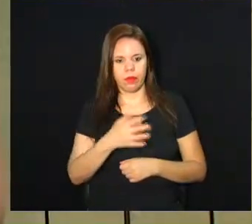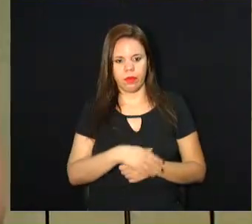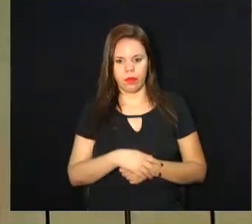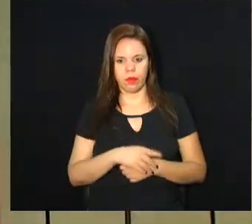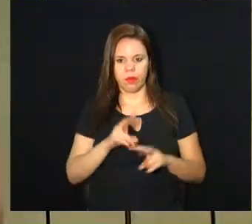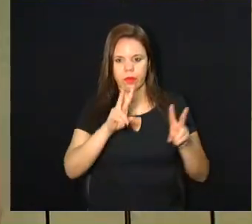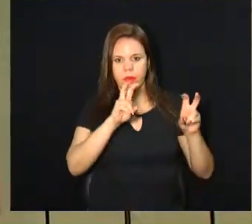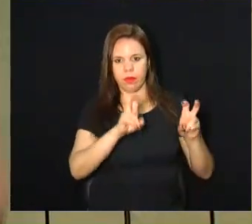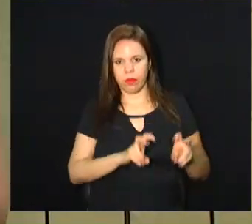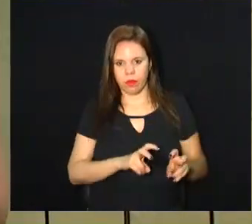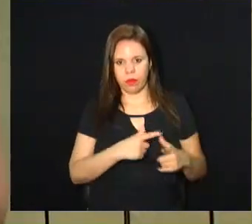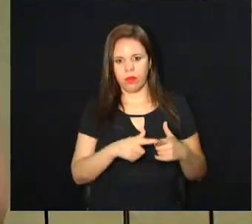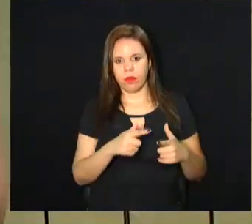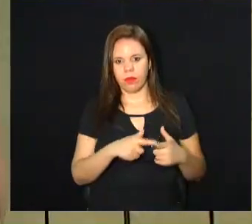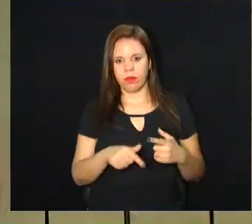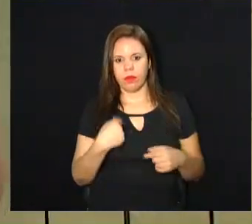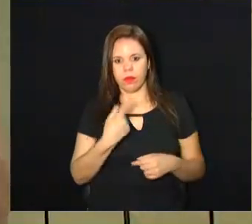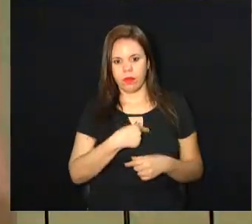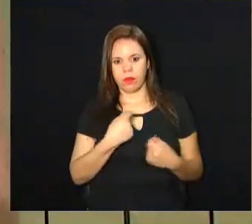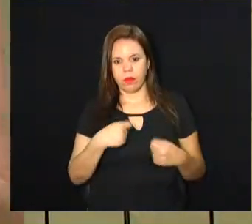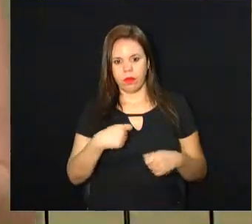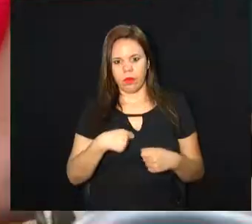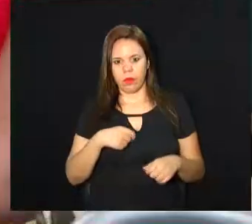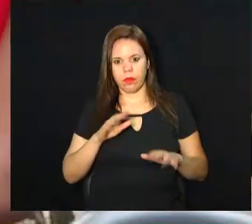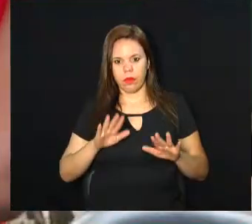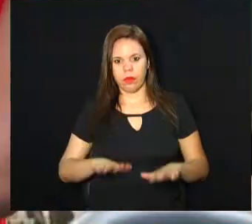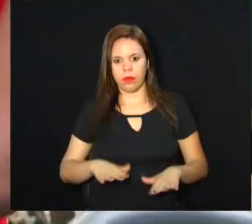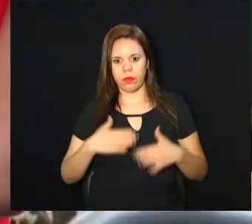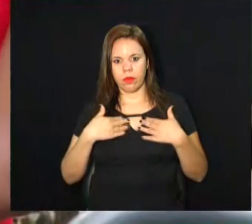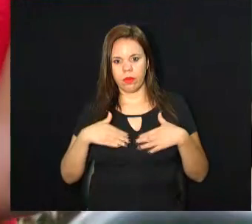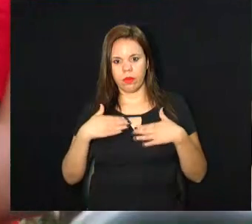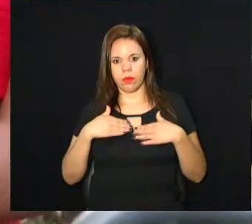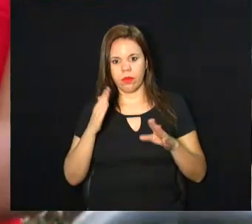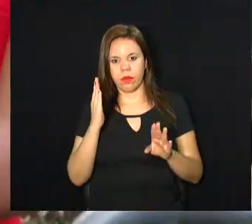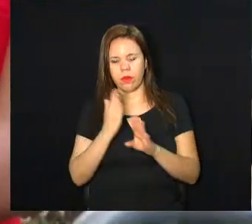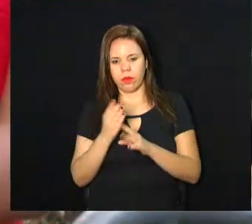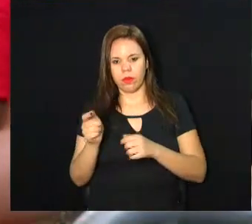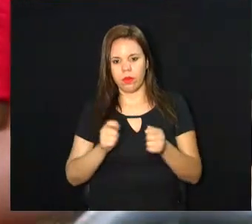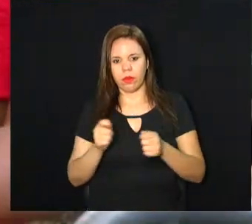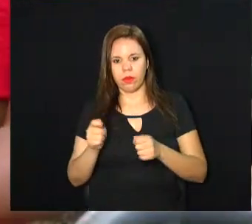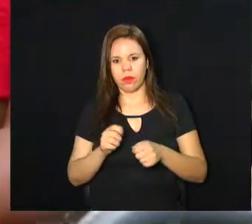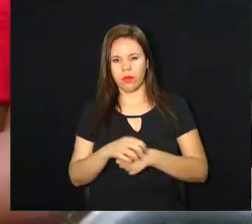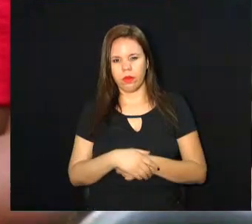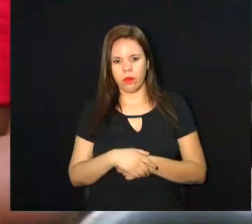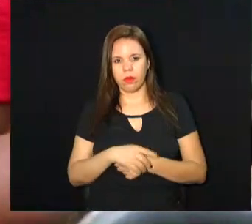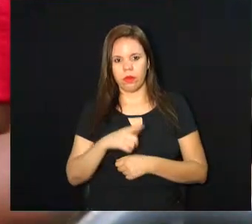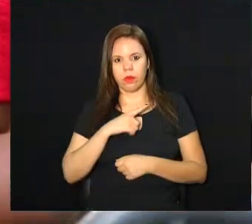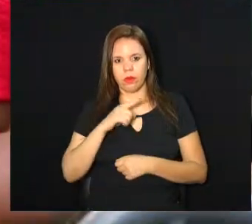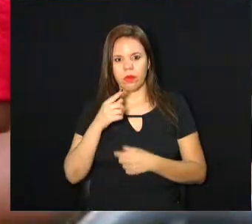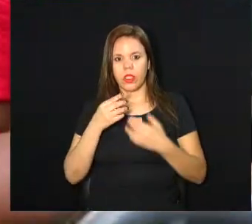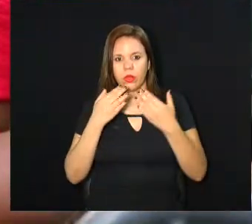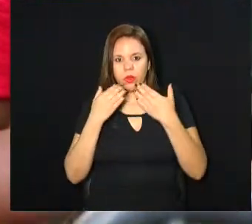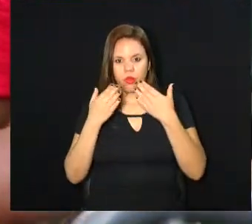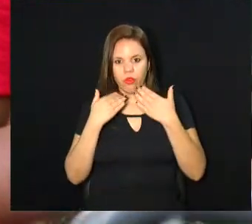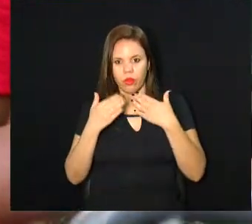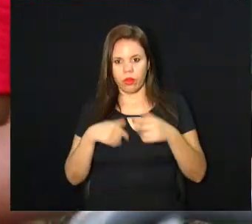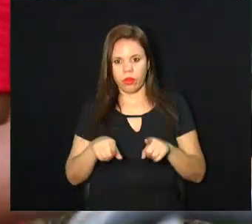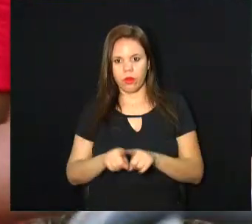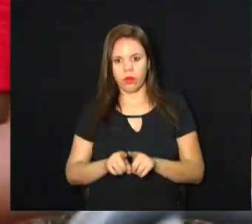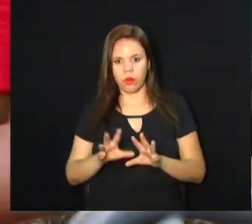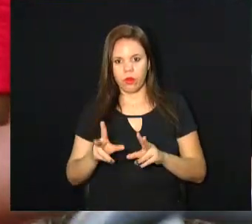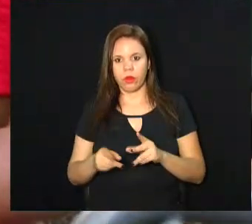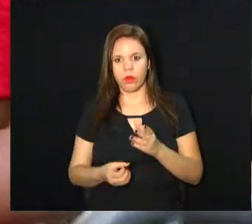este assunto, este problema, a gente tem que manter a calma, achar o equilíbrio, ter o diálogo, mas isso